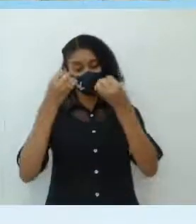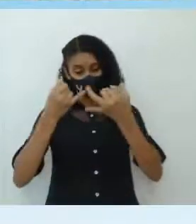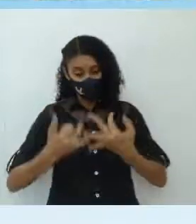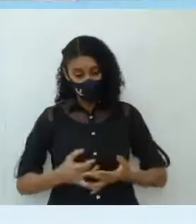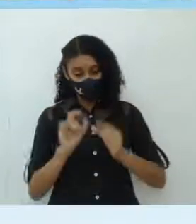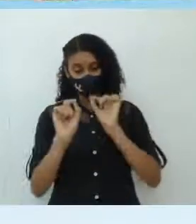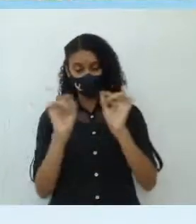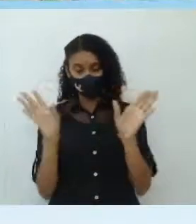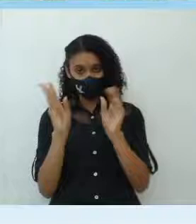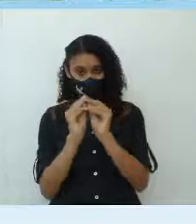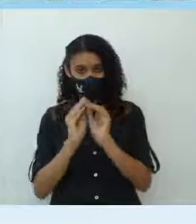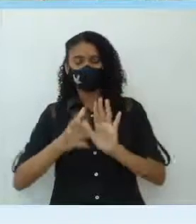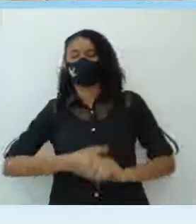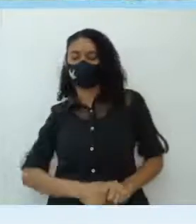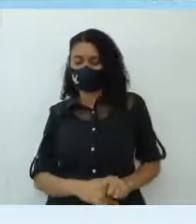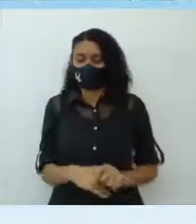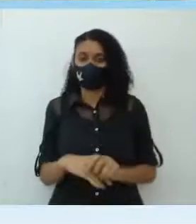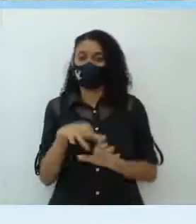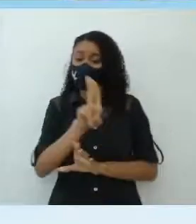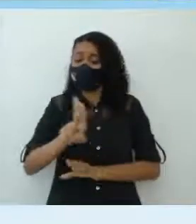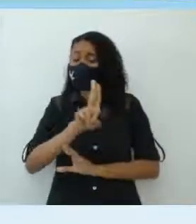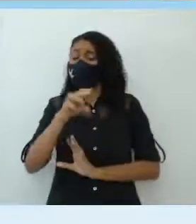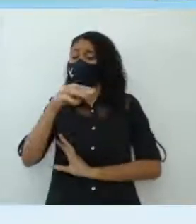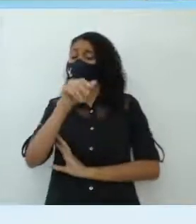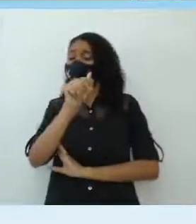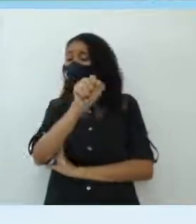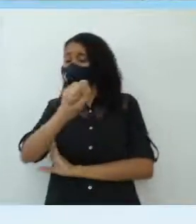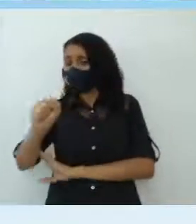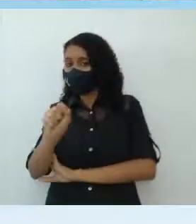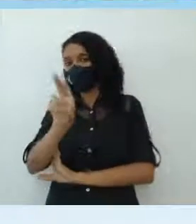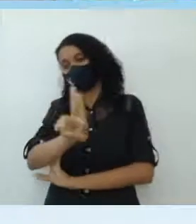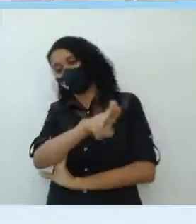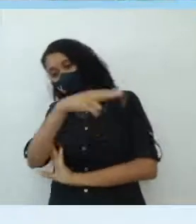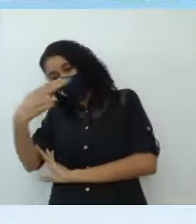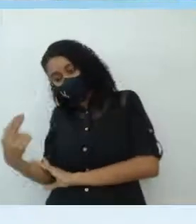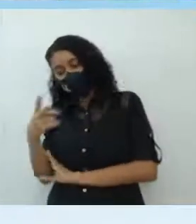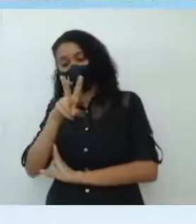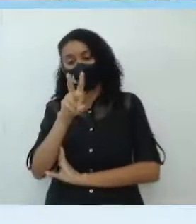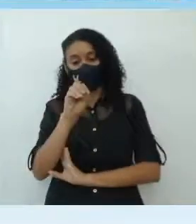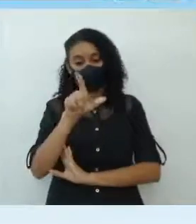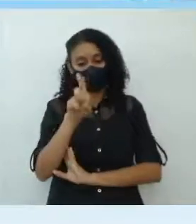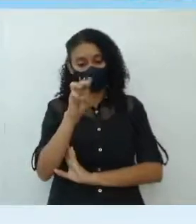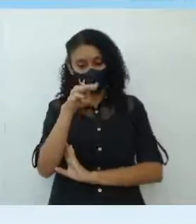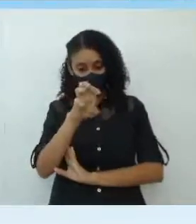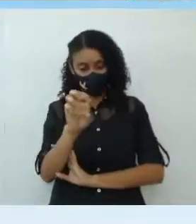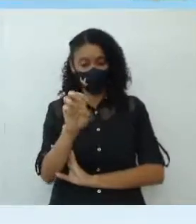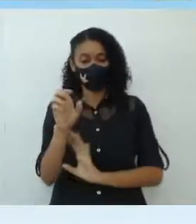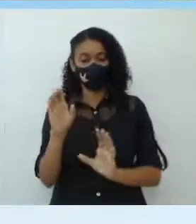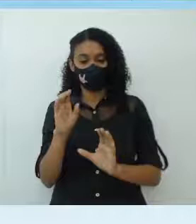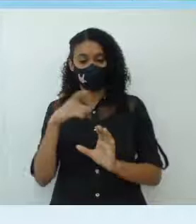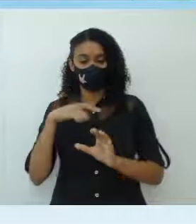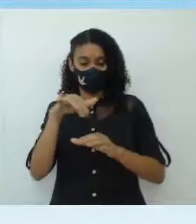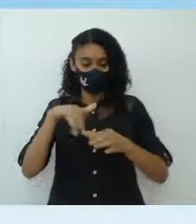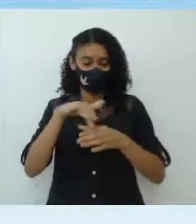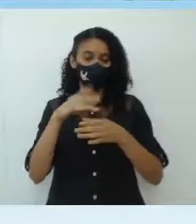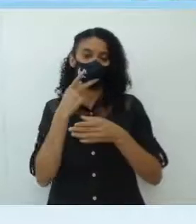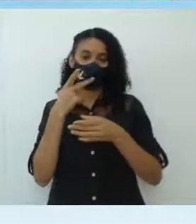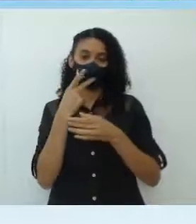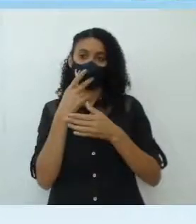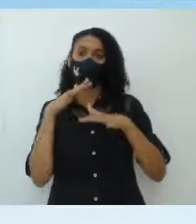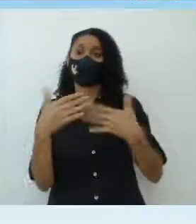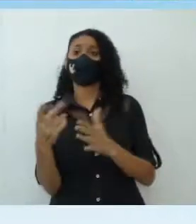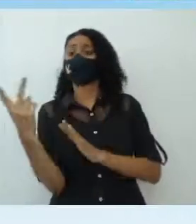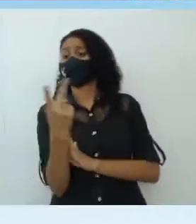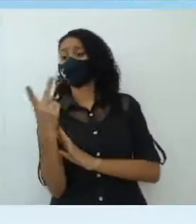é que usar a massa ou o volume ocupado como forma de dizer qual de duas substâncias